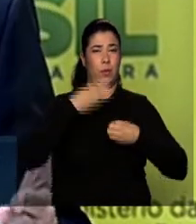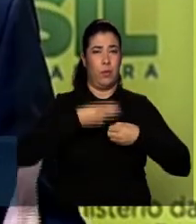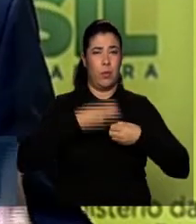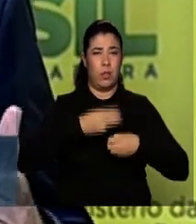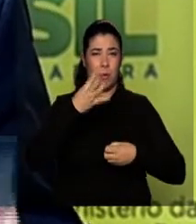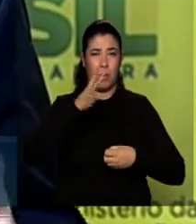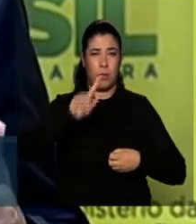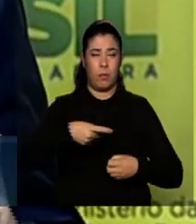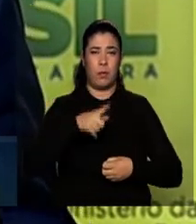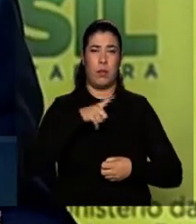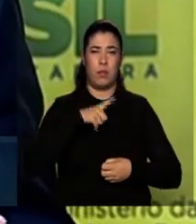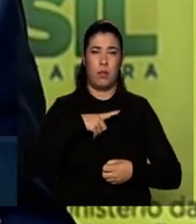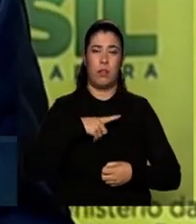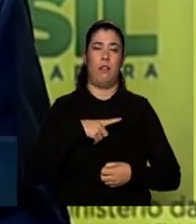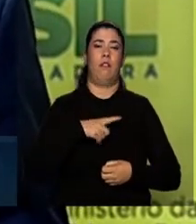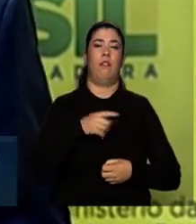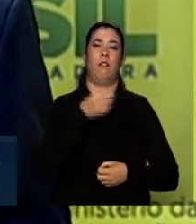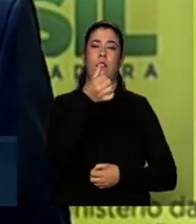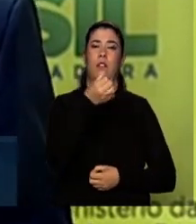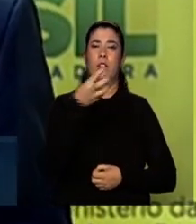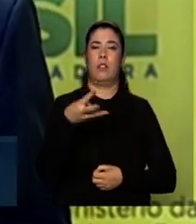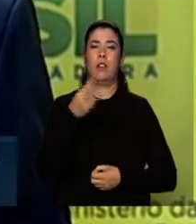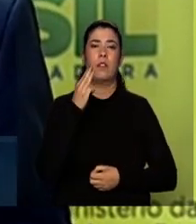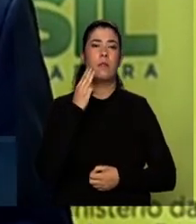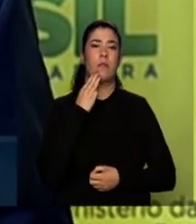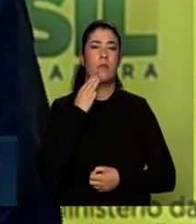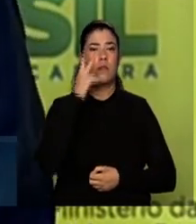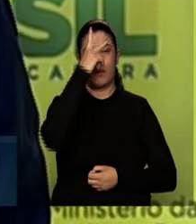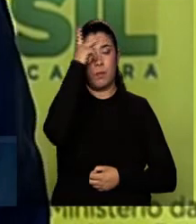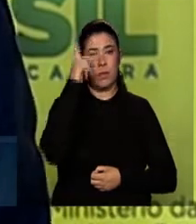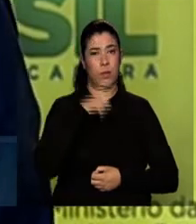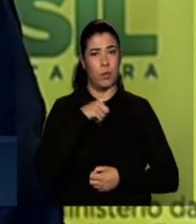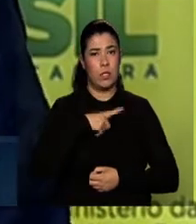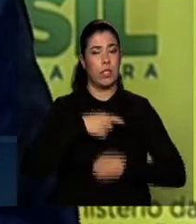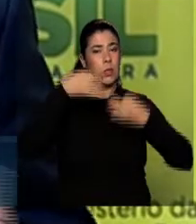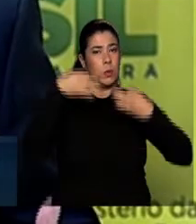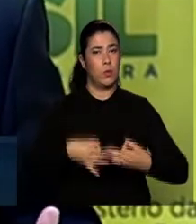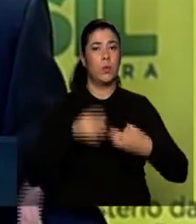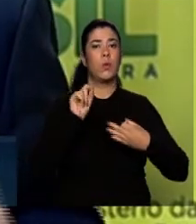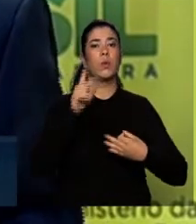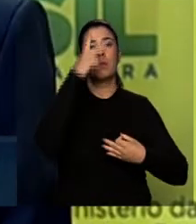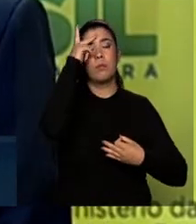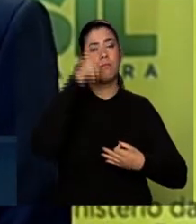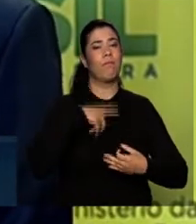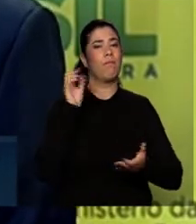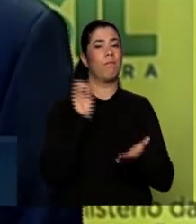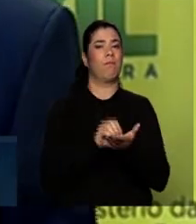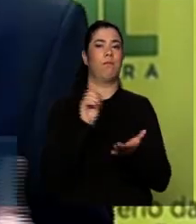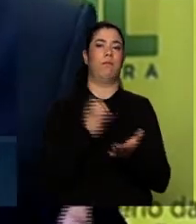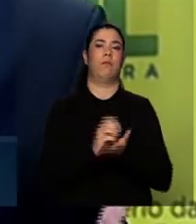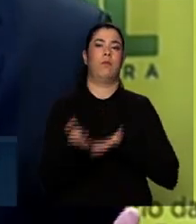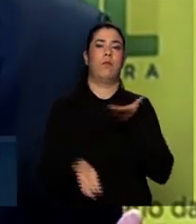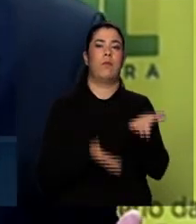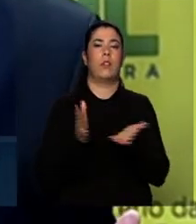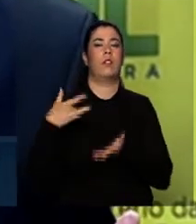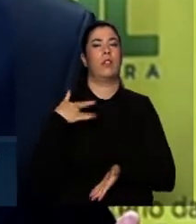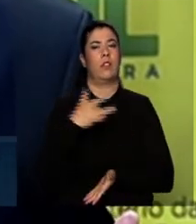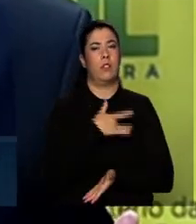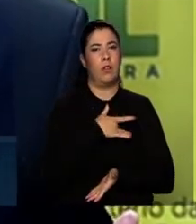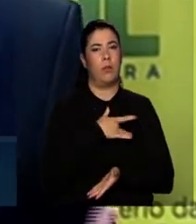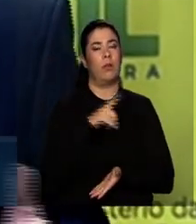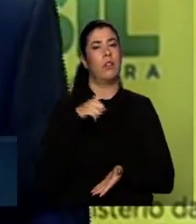de 63 milhões de brasileiros e brasileiras, justamente aqueles que não tinham acesso, são beneficiados com essas